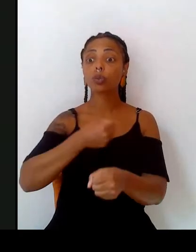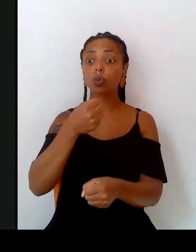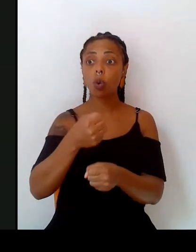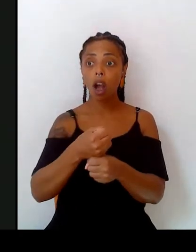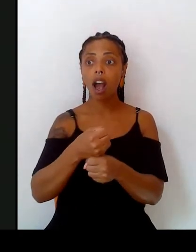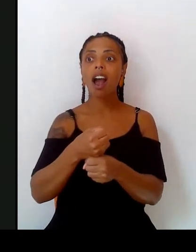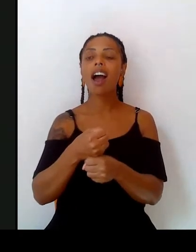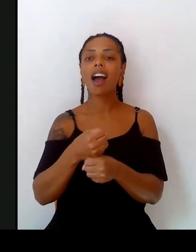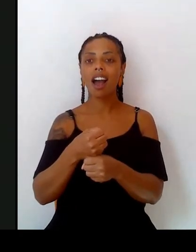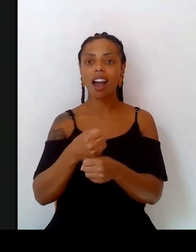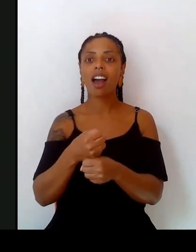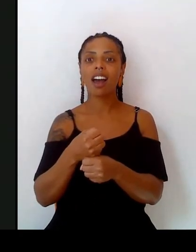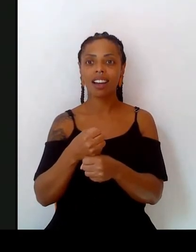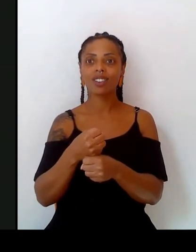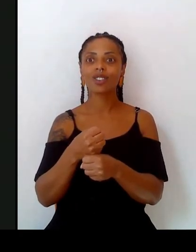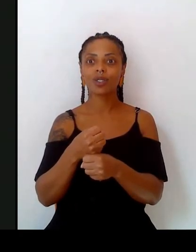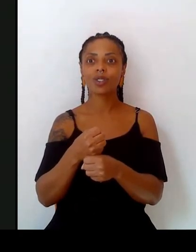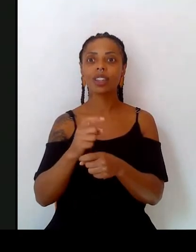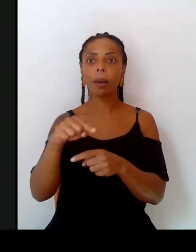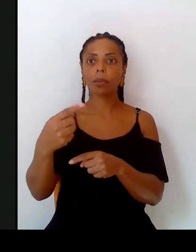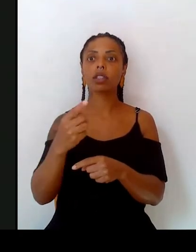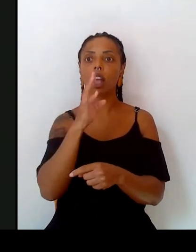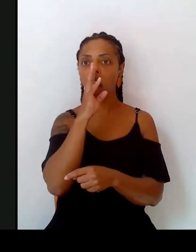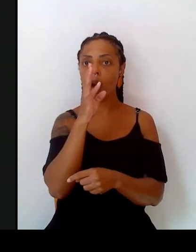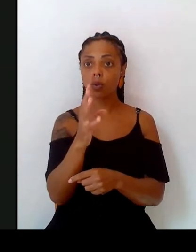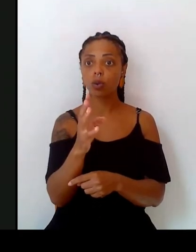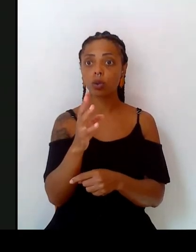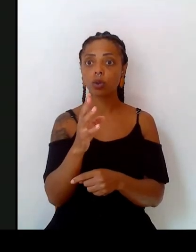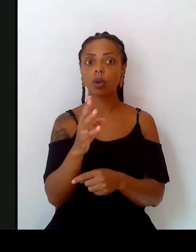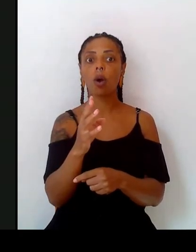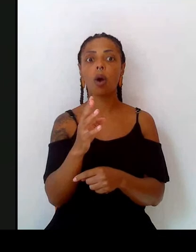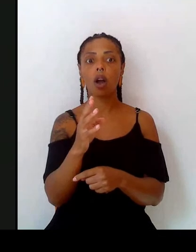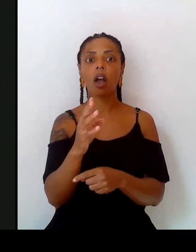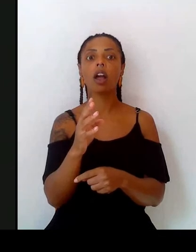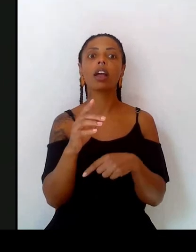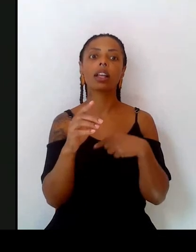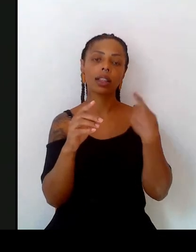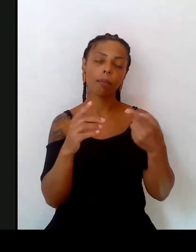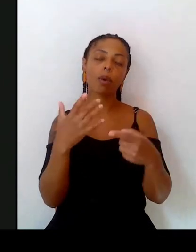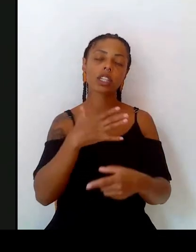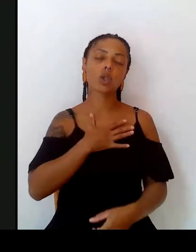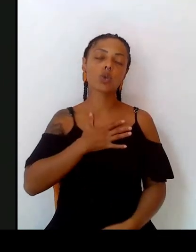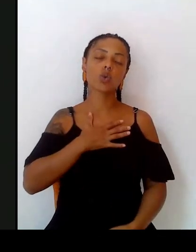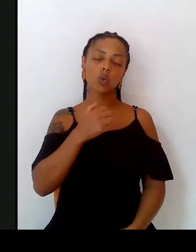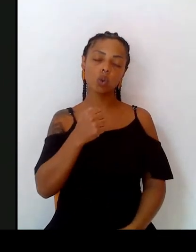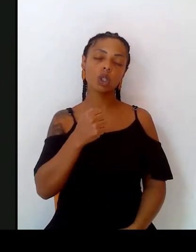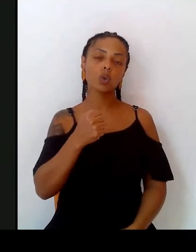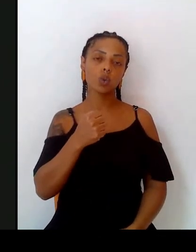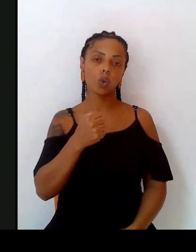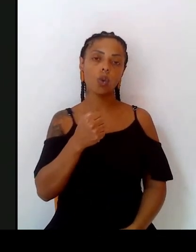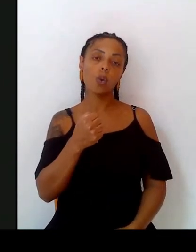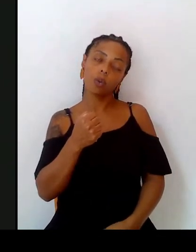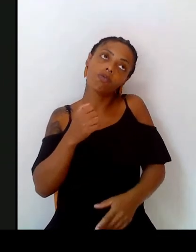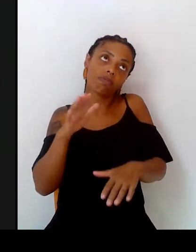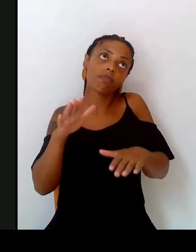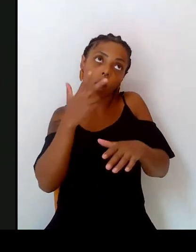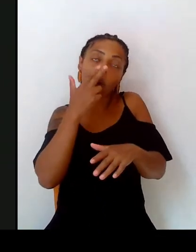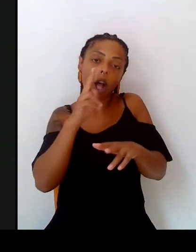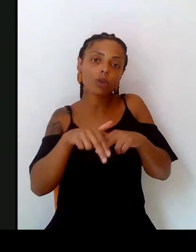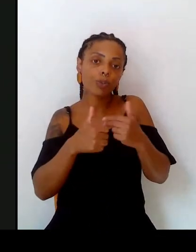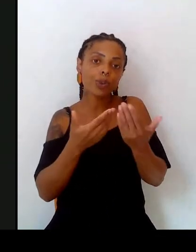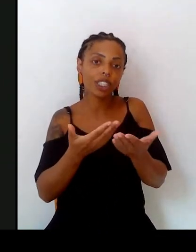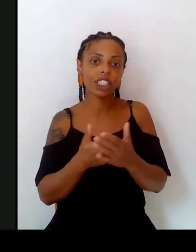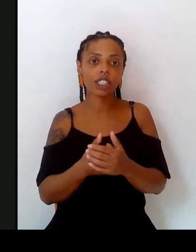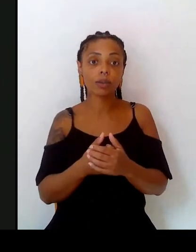a sua condenação e ele finalmente acabou cometendo o suicídio talvez por isso bem isso tudo